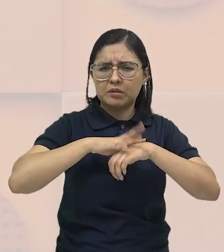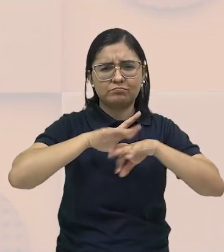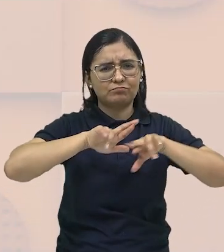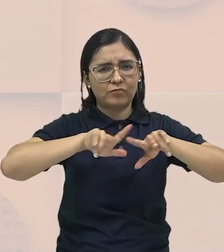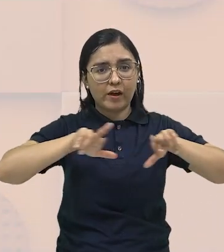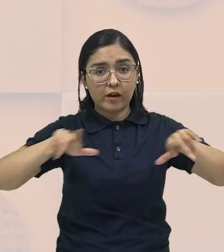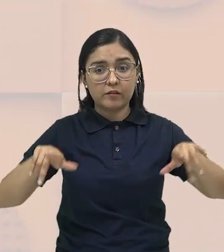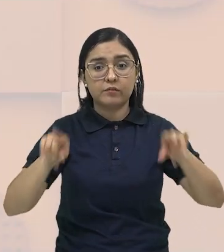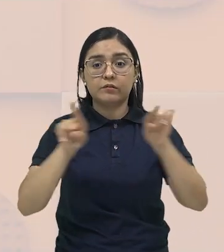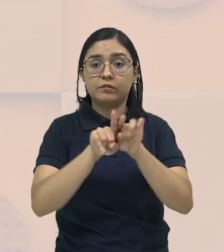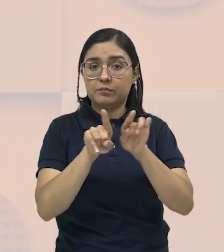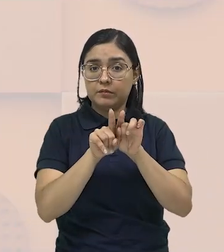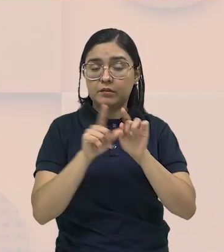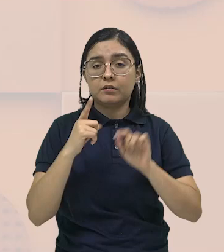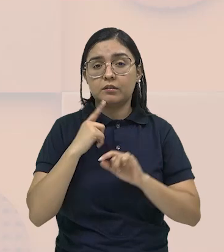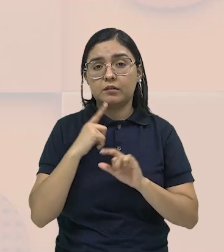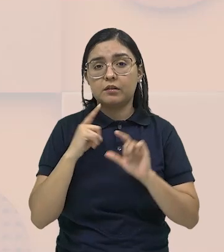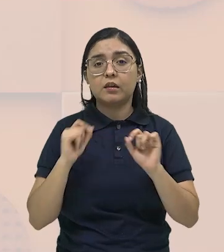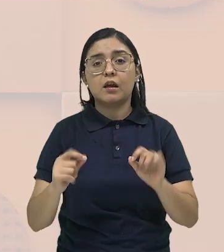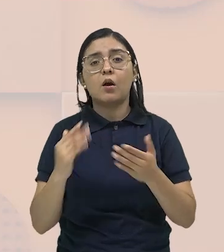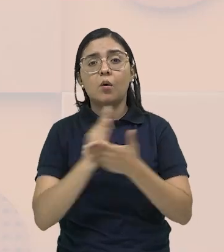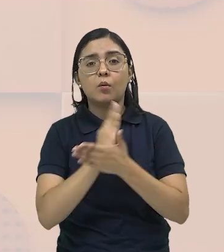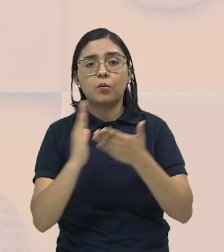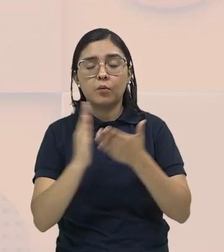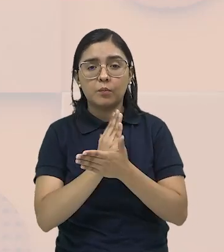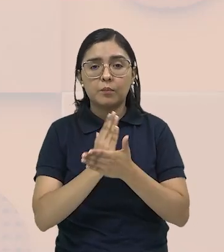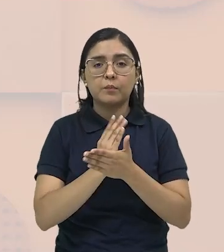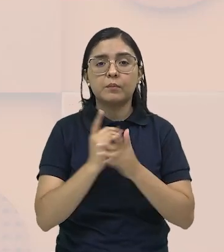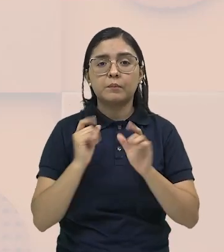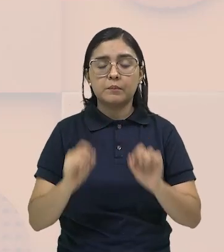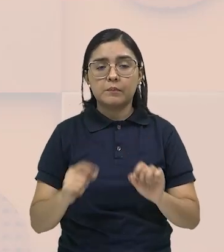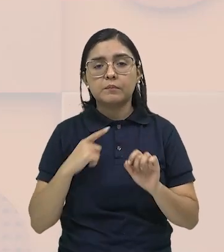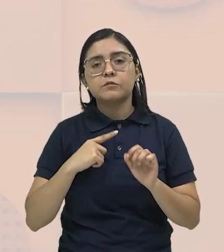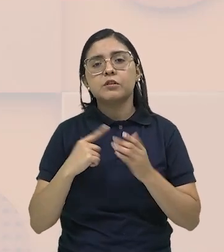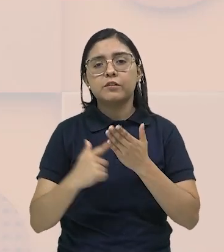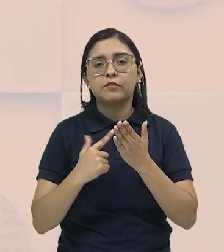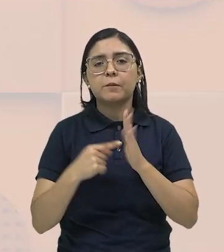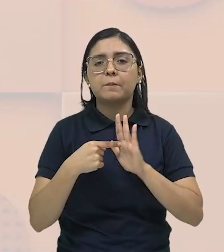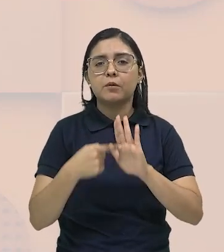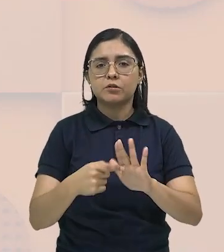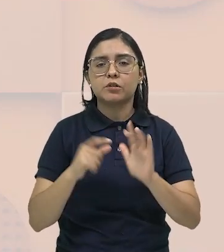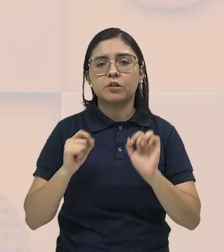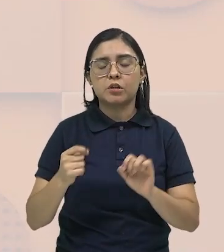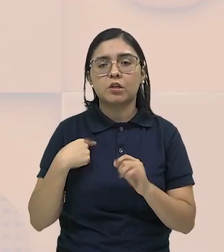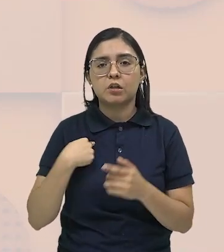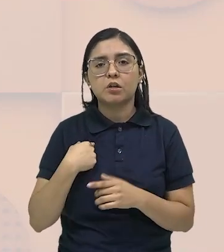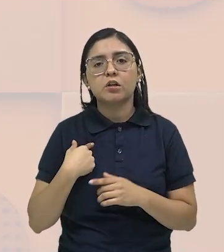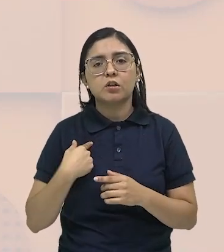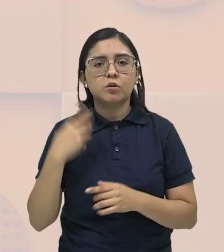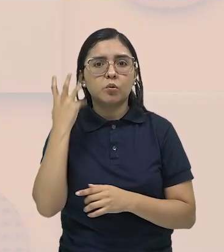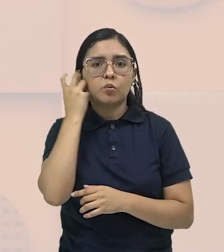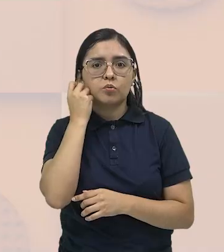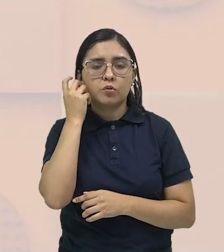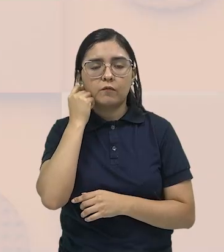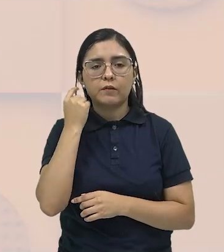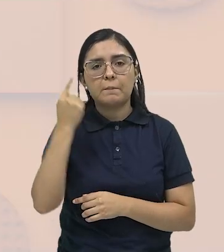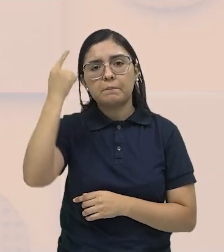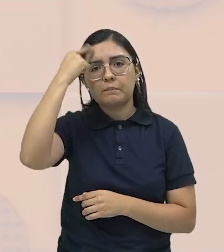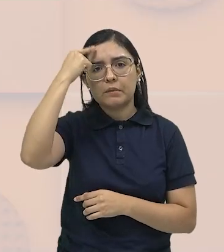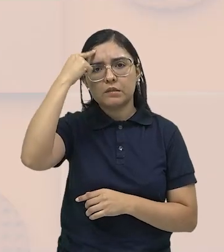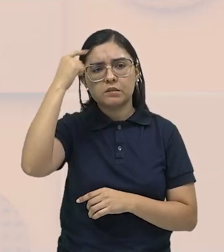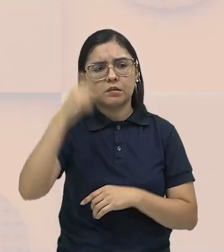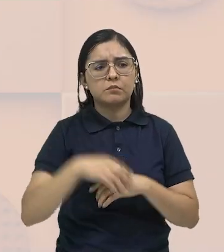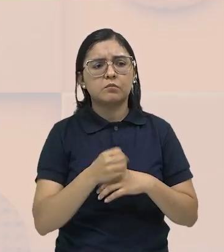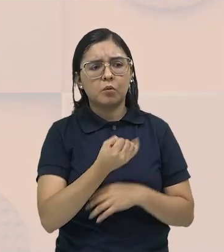que existem aí literaturas que afirmam que Dom João fica assim pensativo quanto ao número de mortes, né?